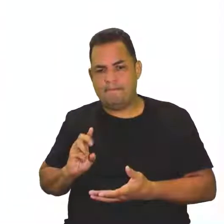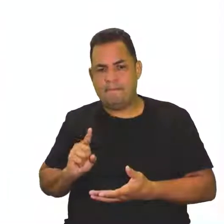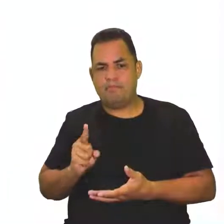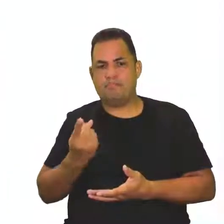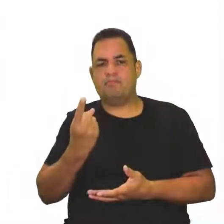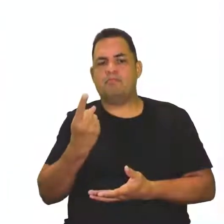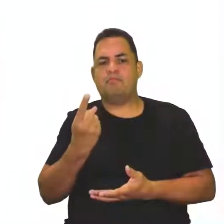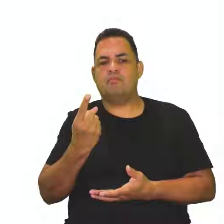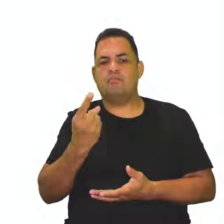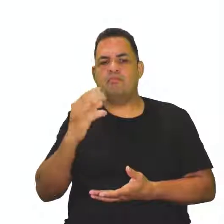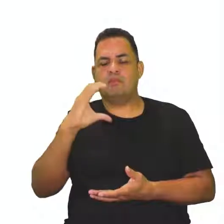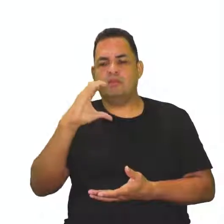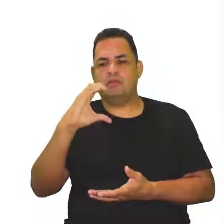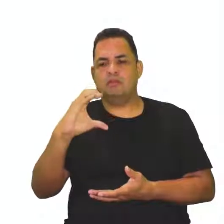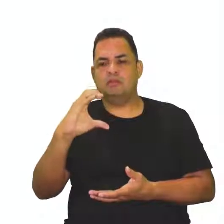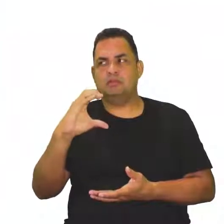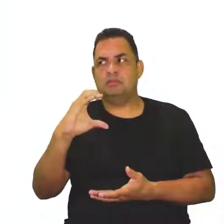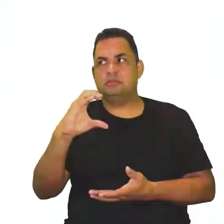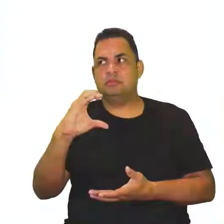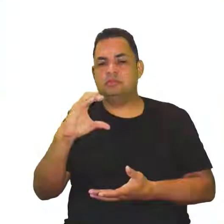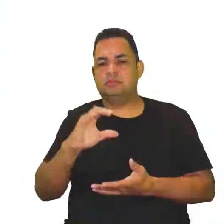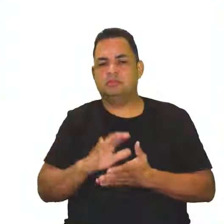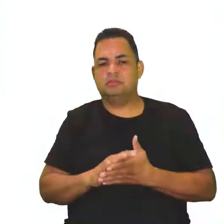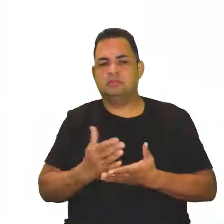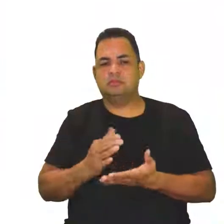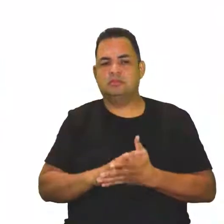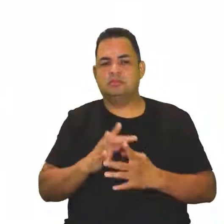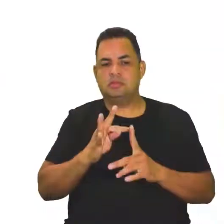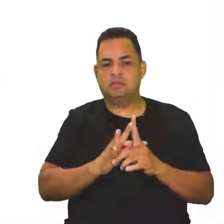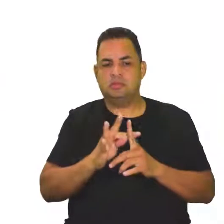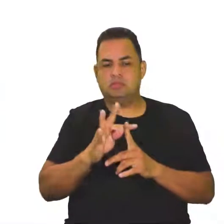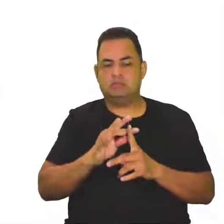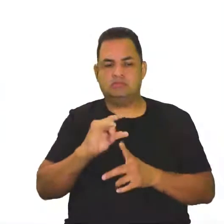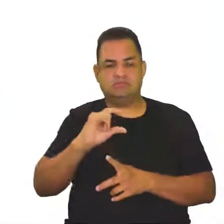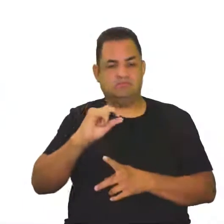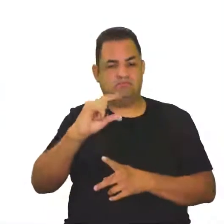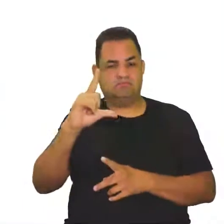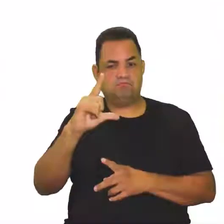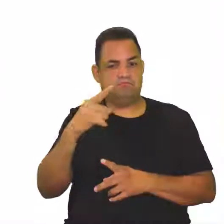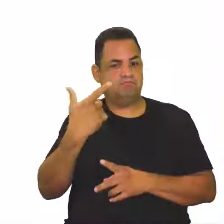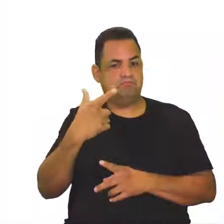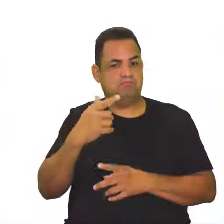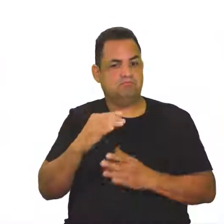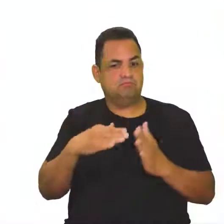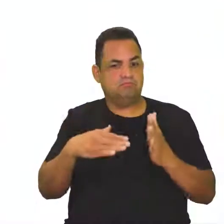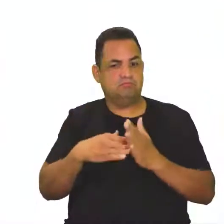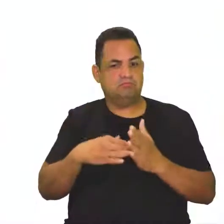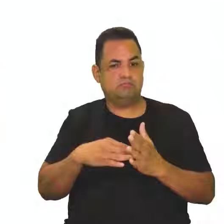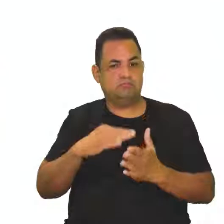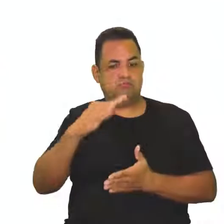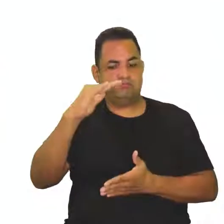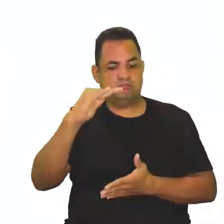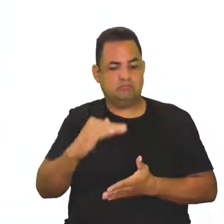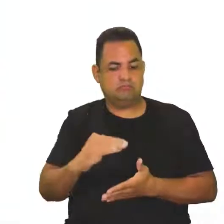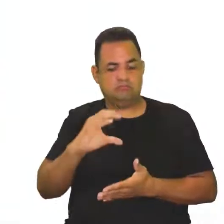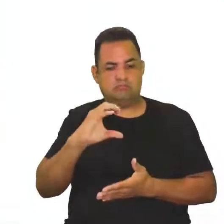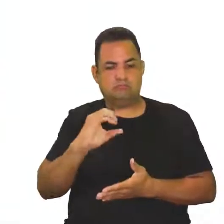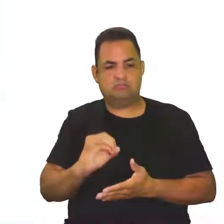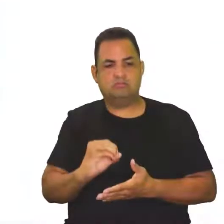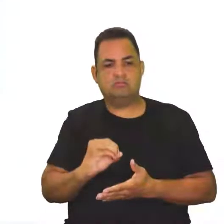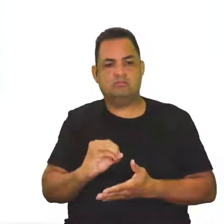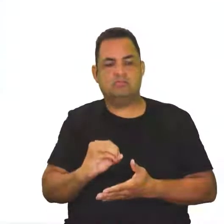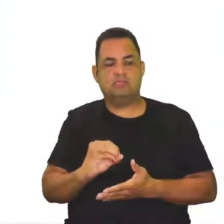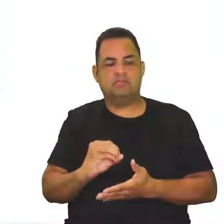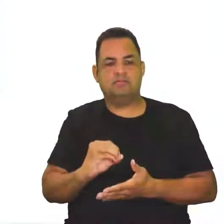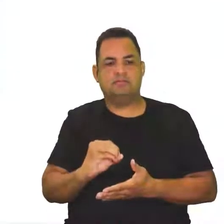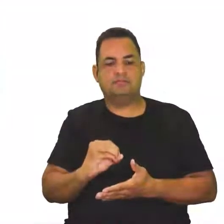mil graus Celsius. Gente, para temperatura para cima não tem limite. Ela só tem para baixo, tá? Que é o zero absoluto da